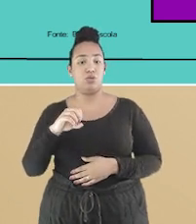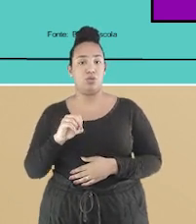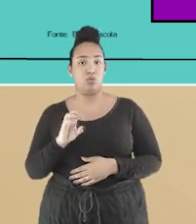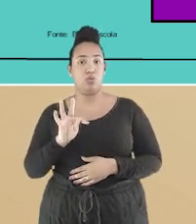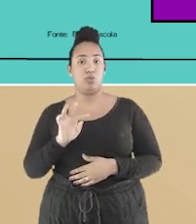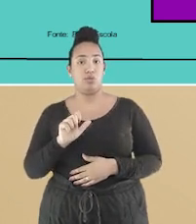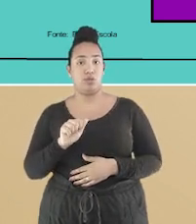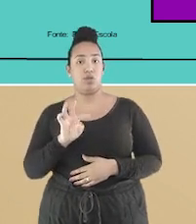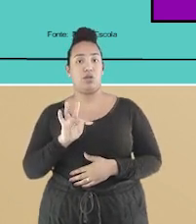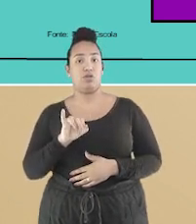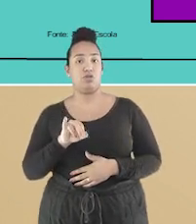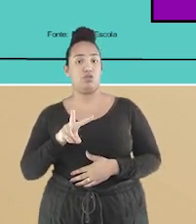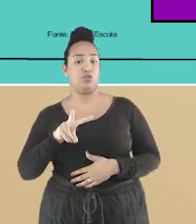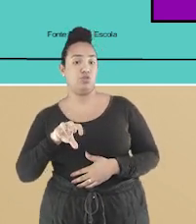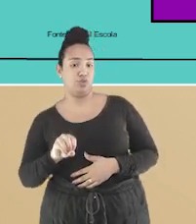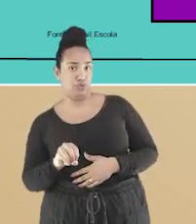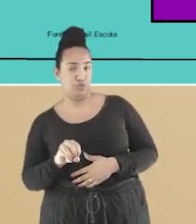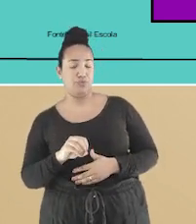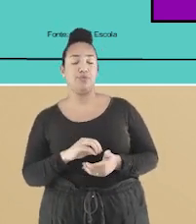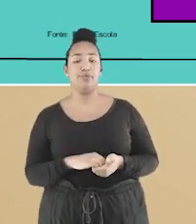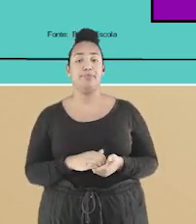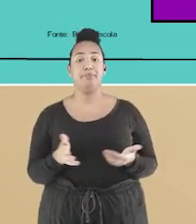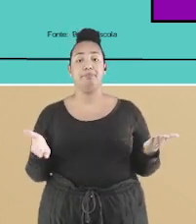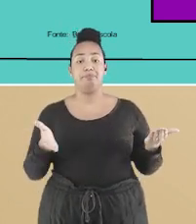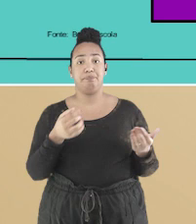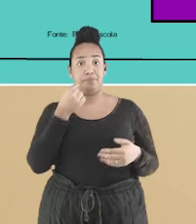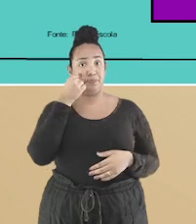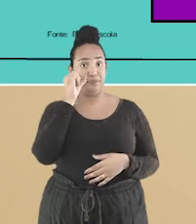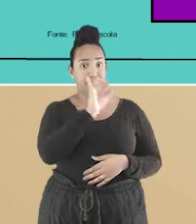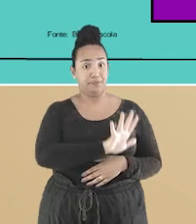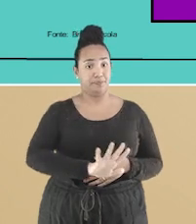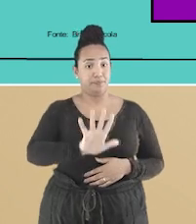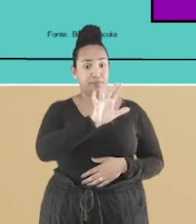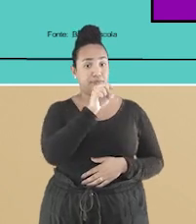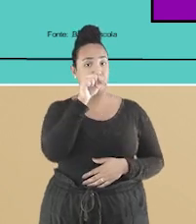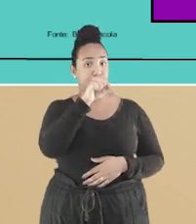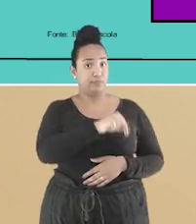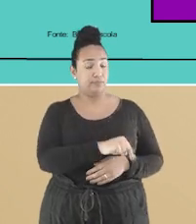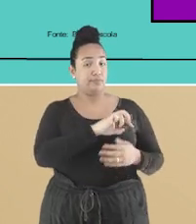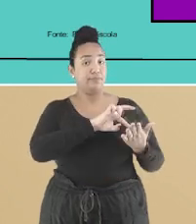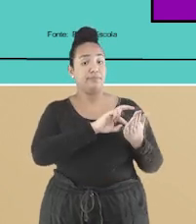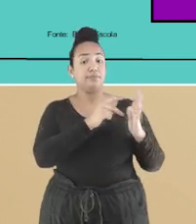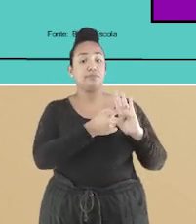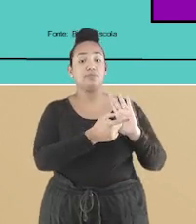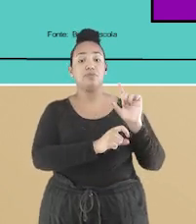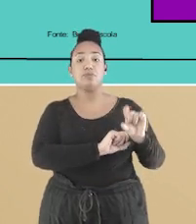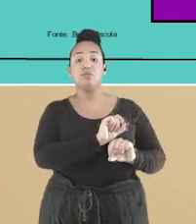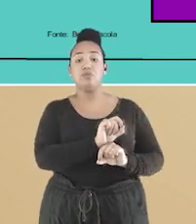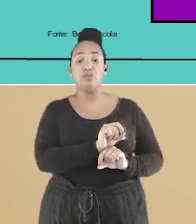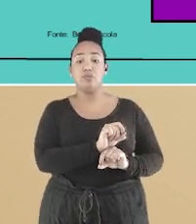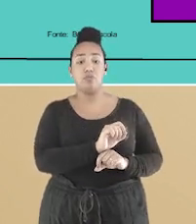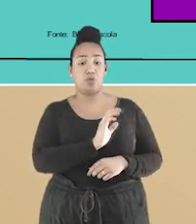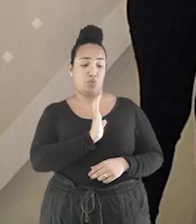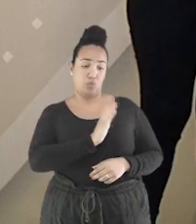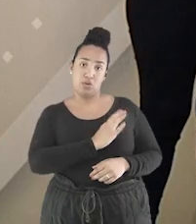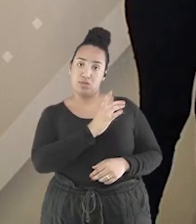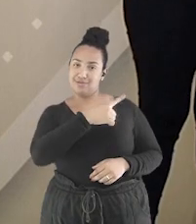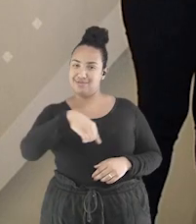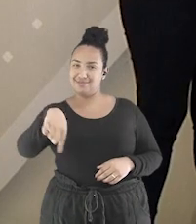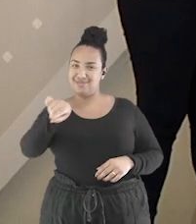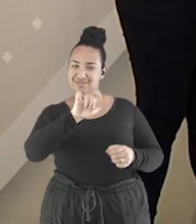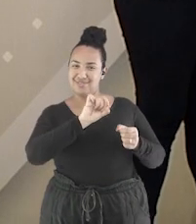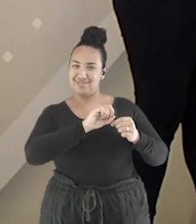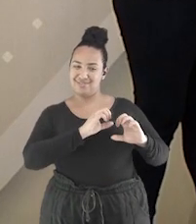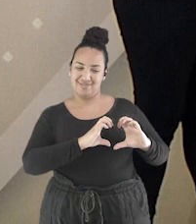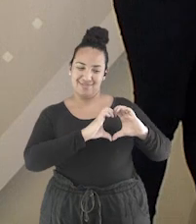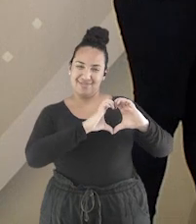literal da palavra coração. Já aqui, do lado direito, nós temos a representação mais conhecida do coração, que é aquela que a